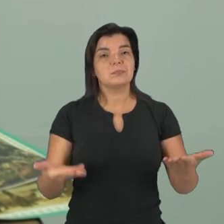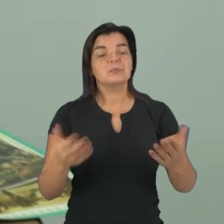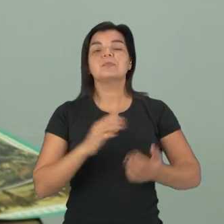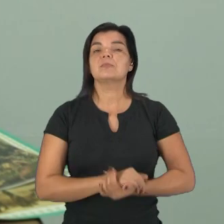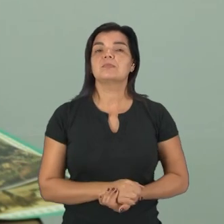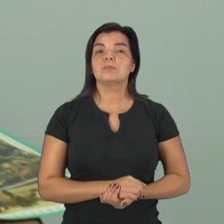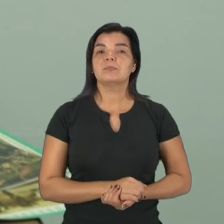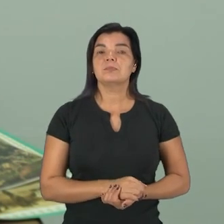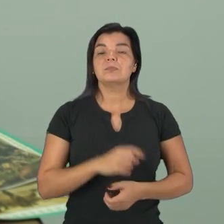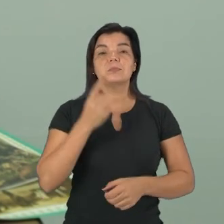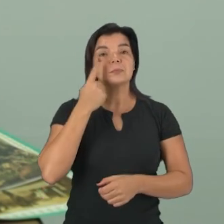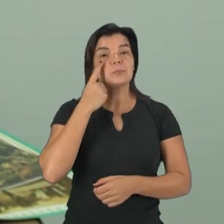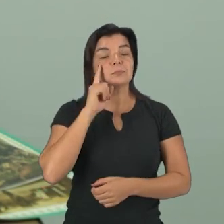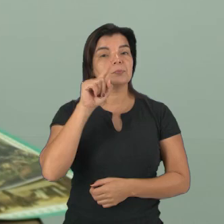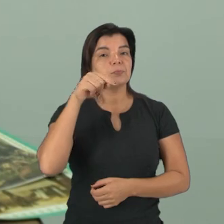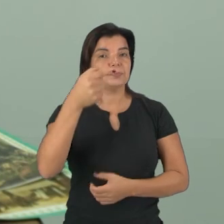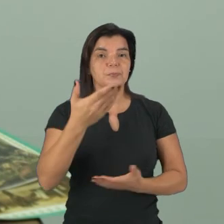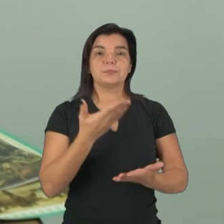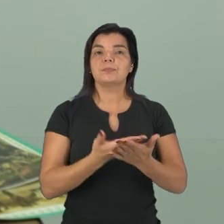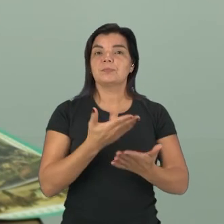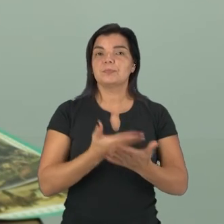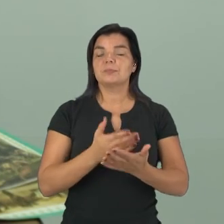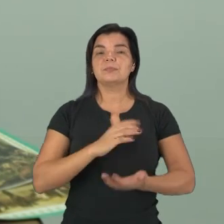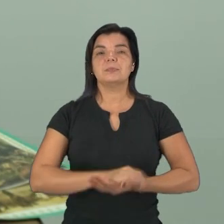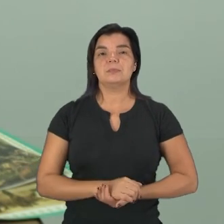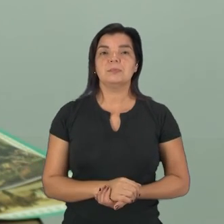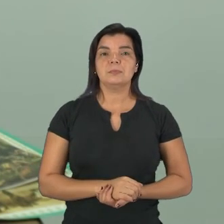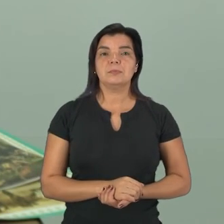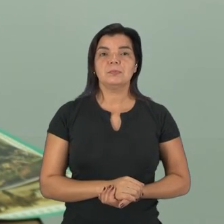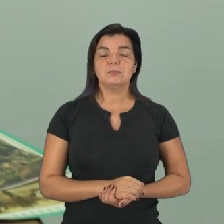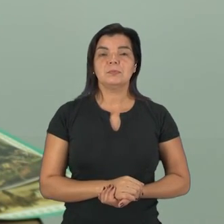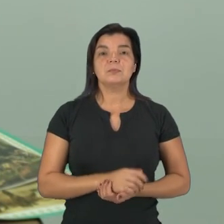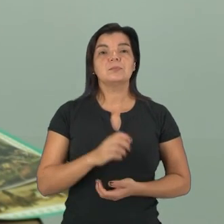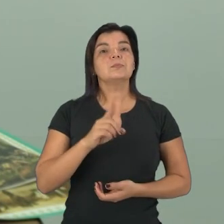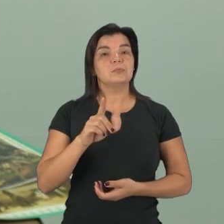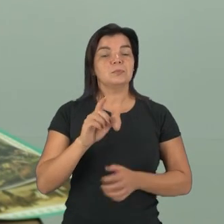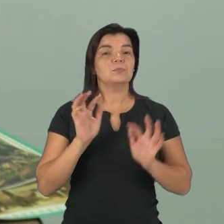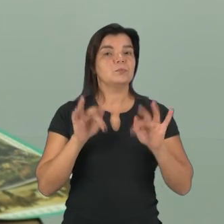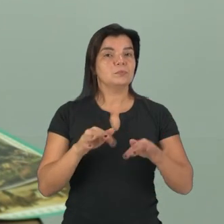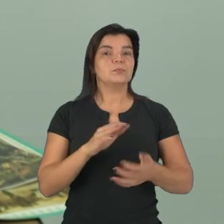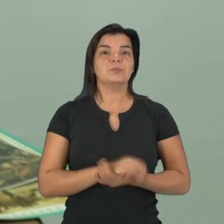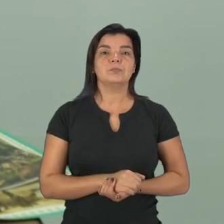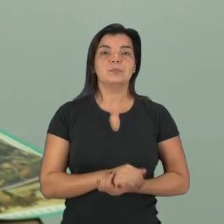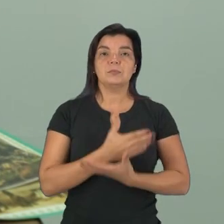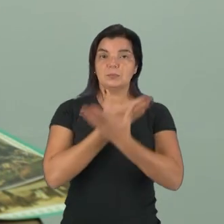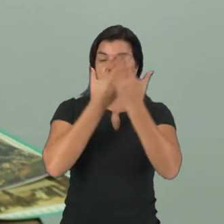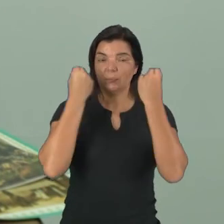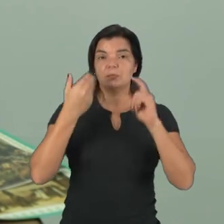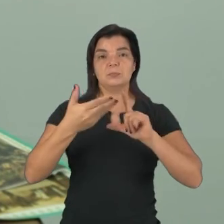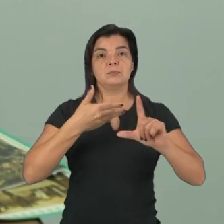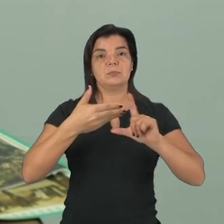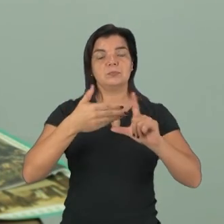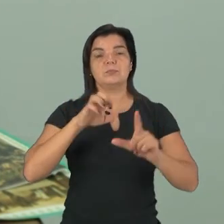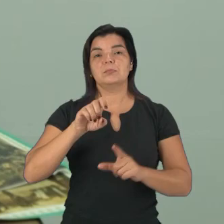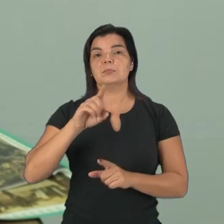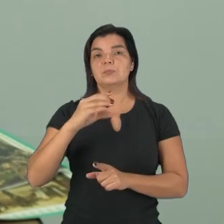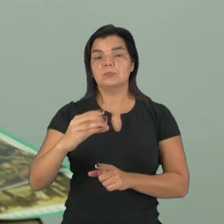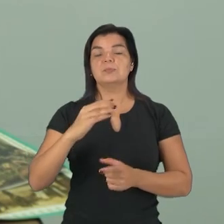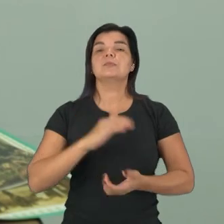aqui e eu te vejo daqui a pouquinho na próxima aula. Fica aí comigo até o final. E não esqueça de acessar a